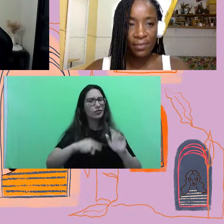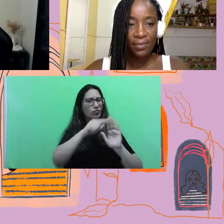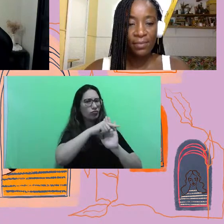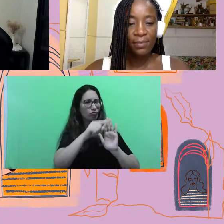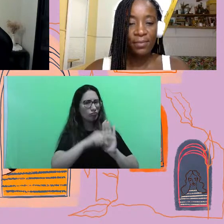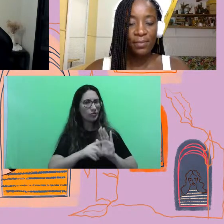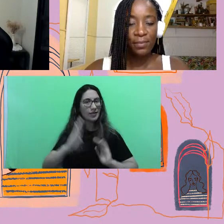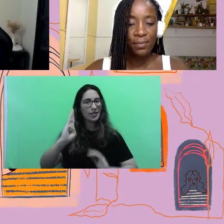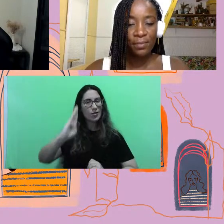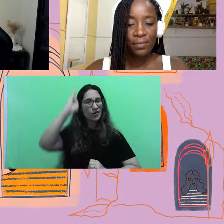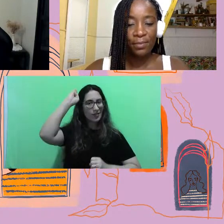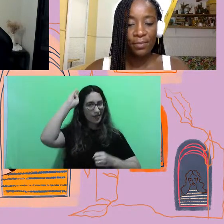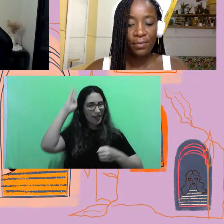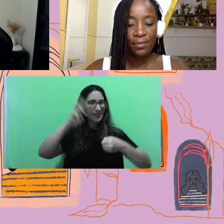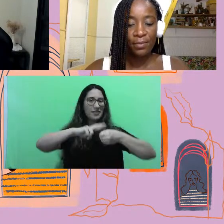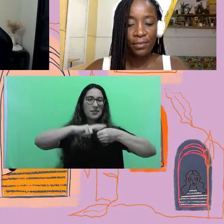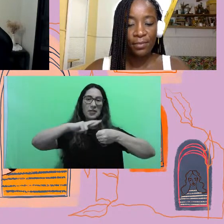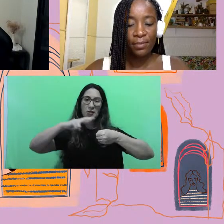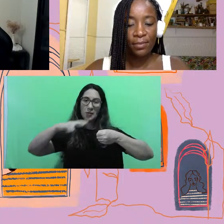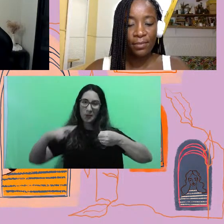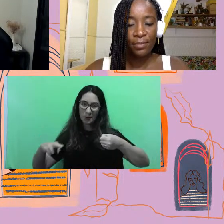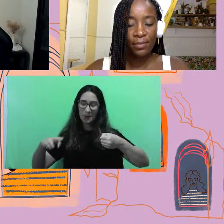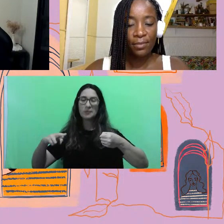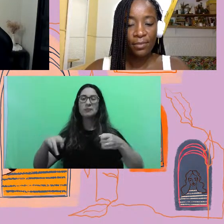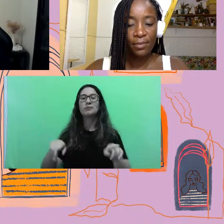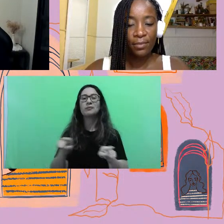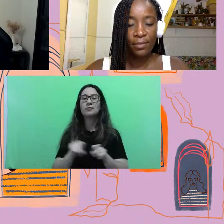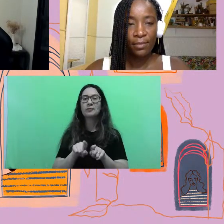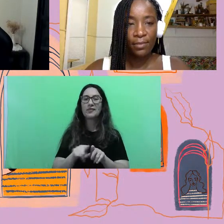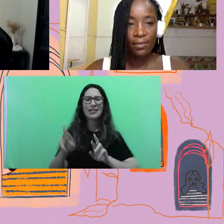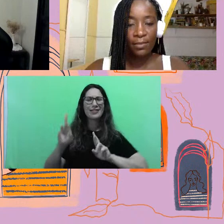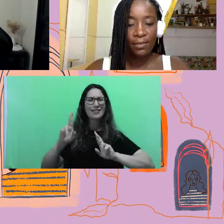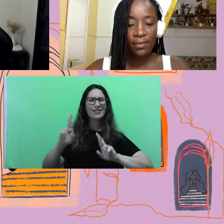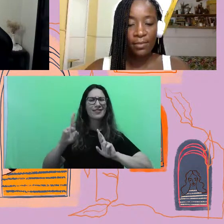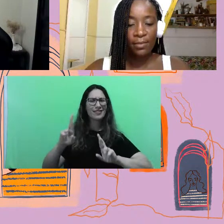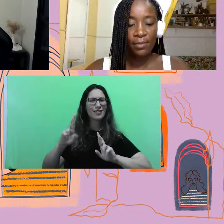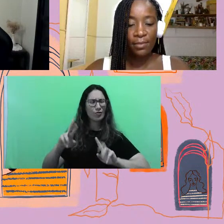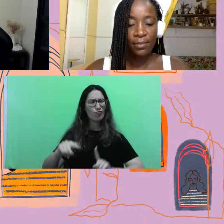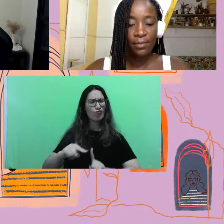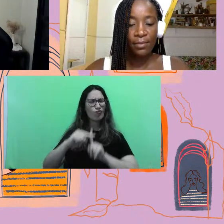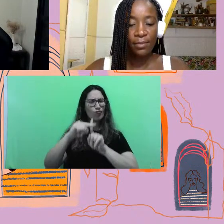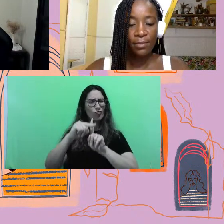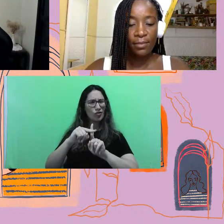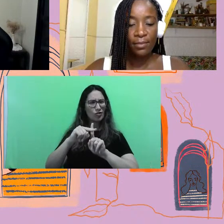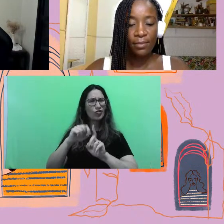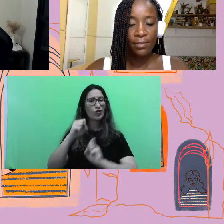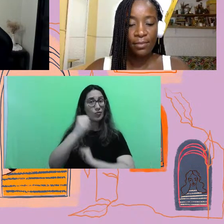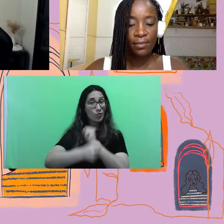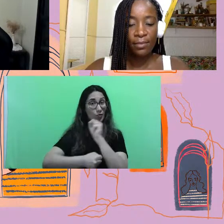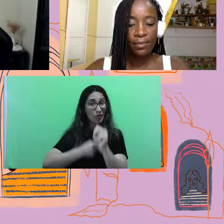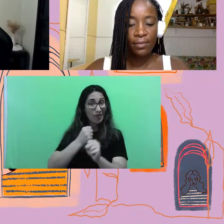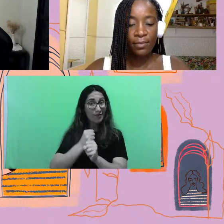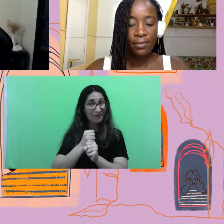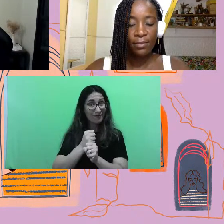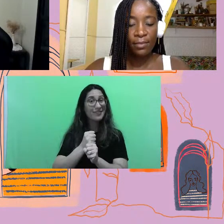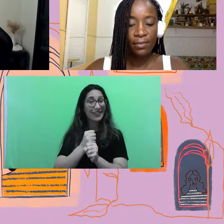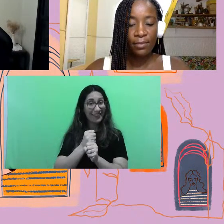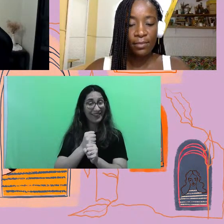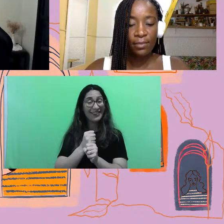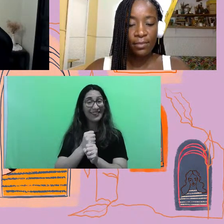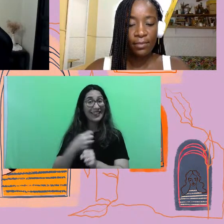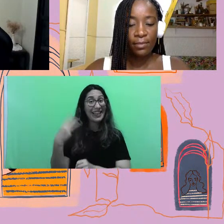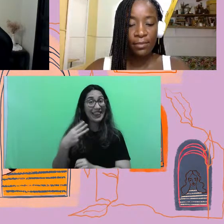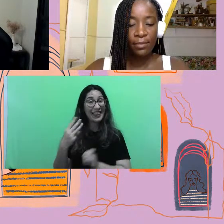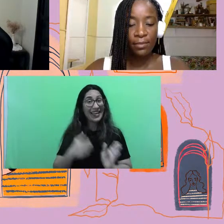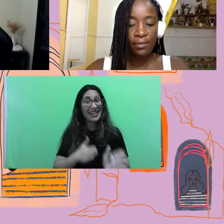SESC Registro. E aí, vibrando positivamente para que ano que vem possamos ter aí a terceira edição